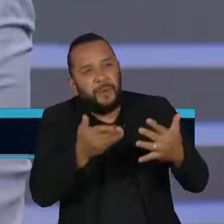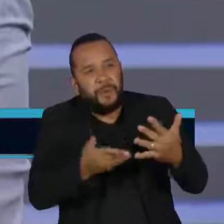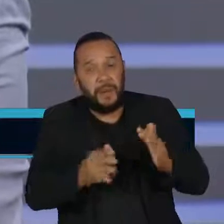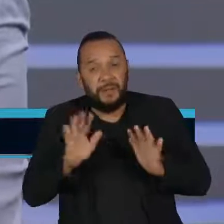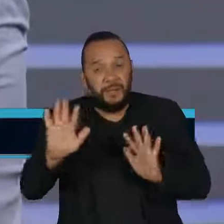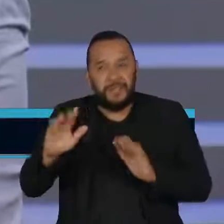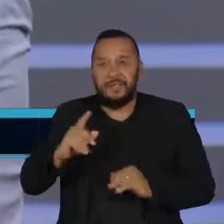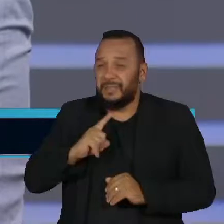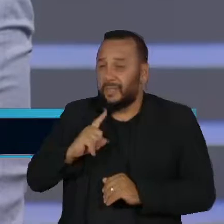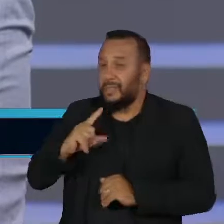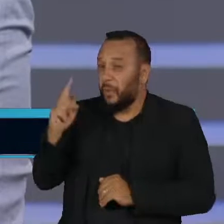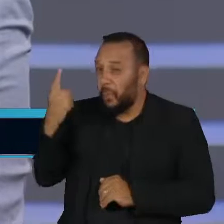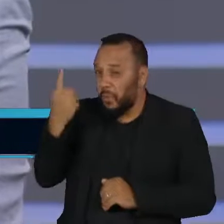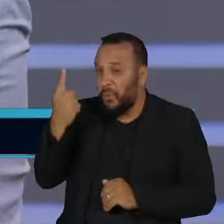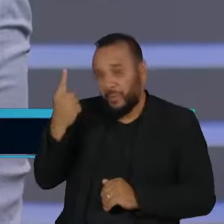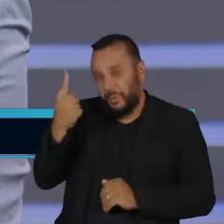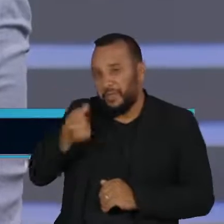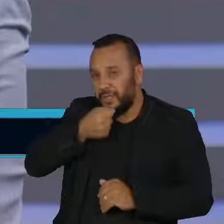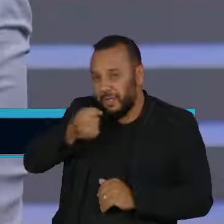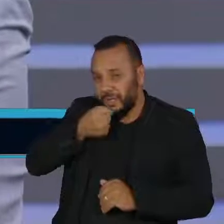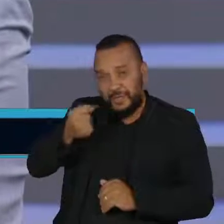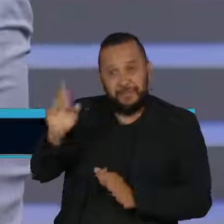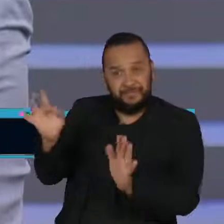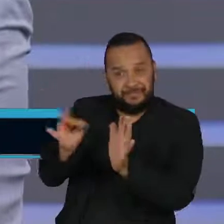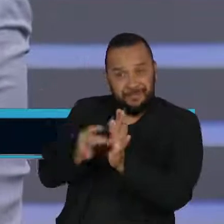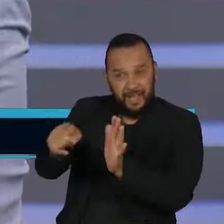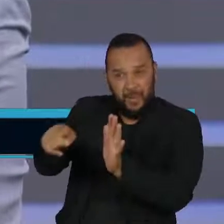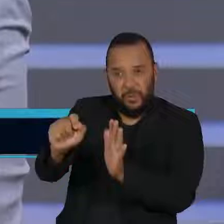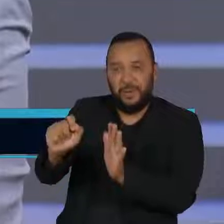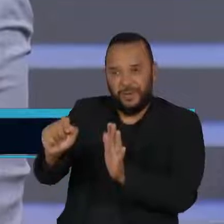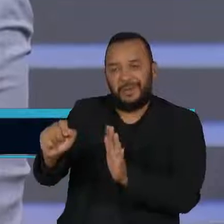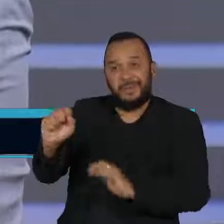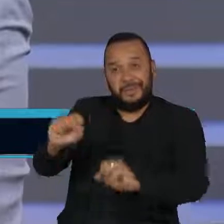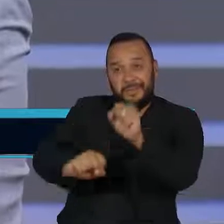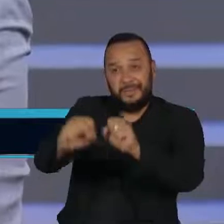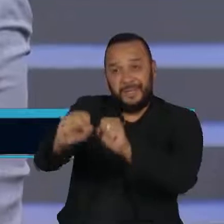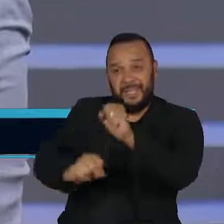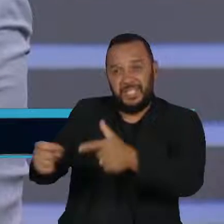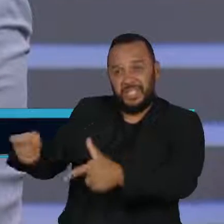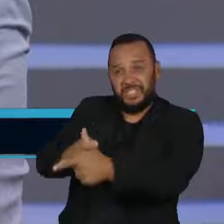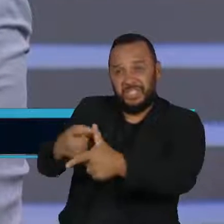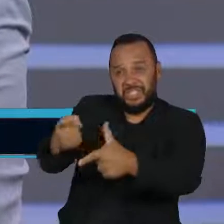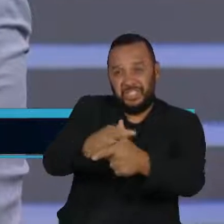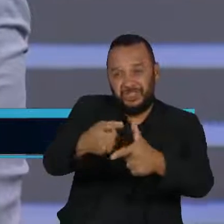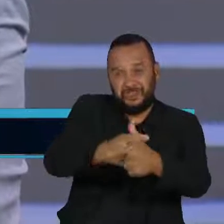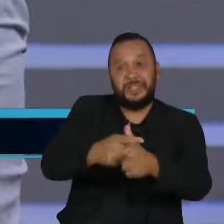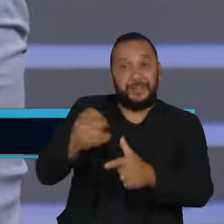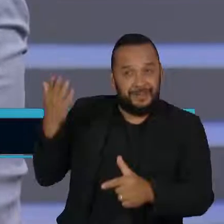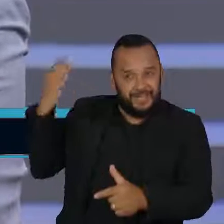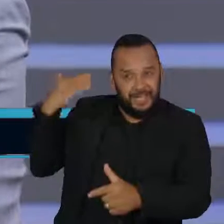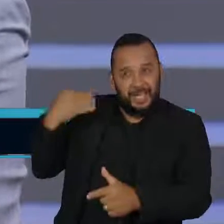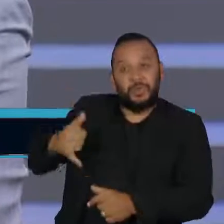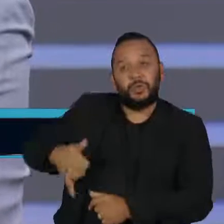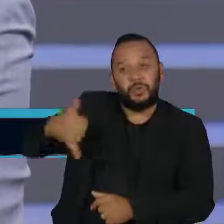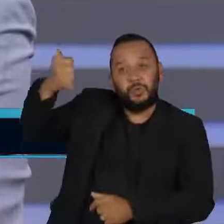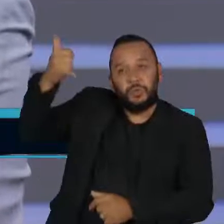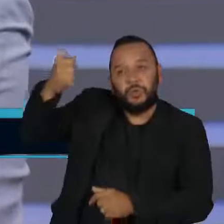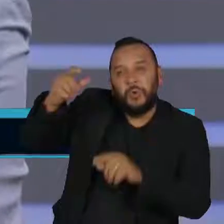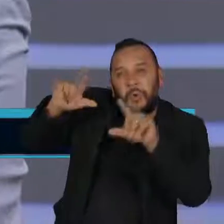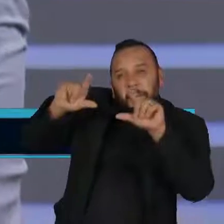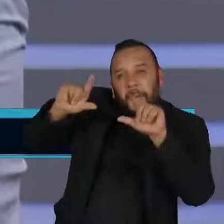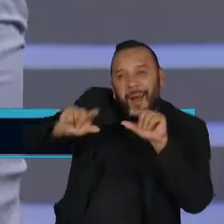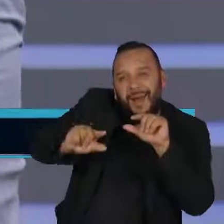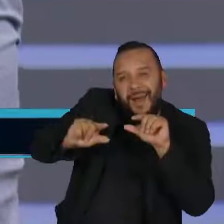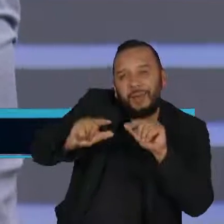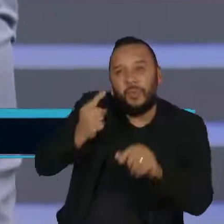fato ele colocou que é real, certo? Que é a questão do endividamento das empresas com o juro baixo que nós vivemos aí por um período de 2